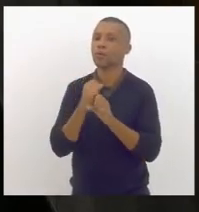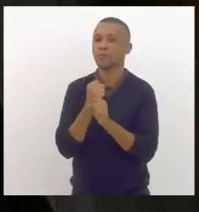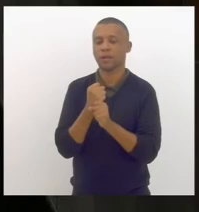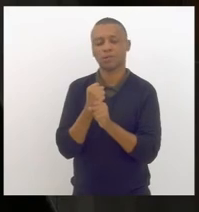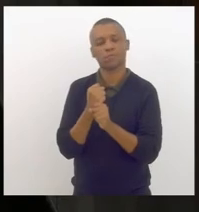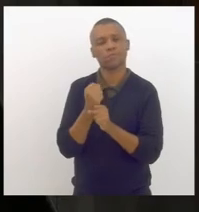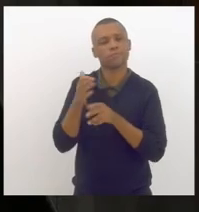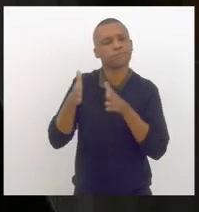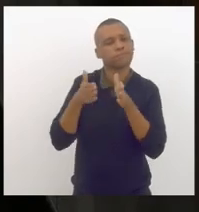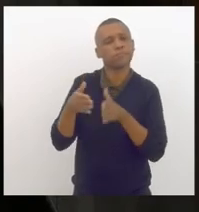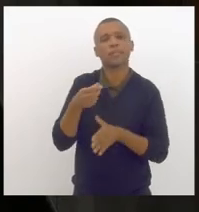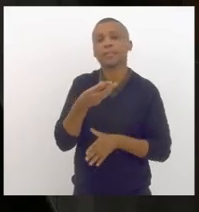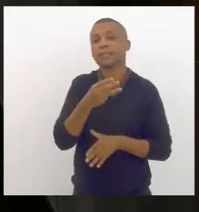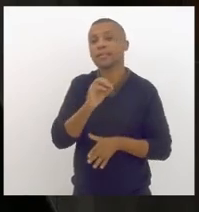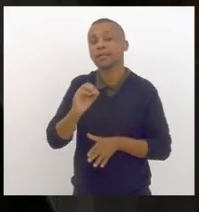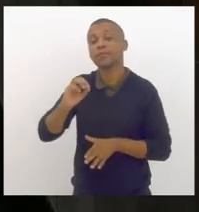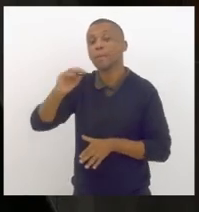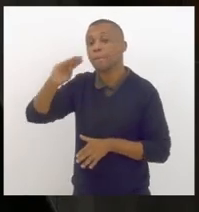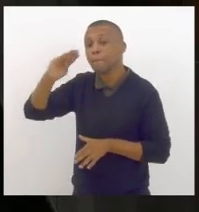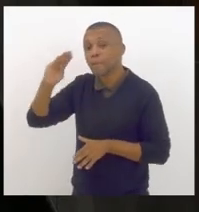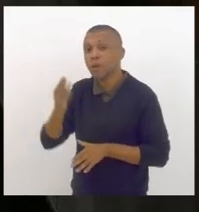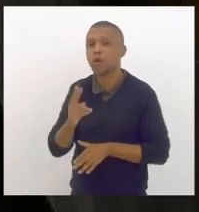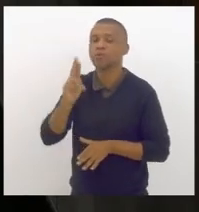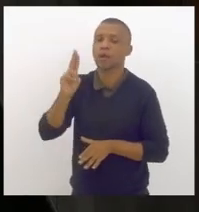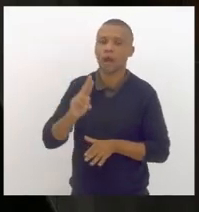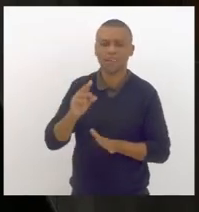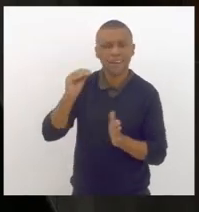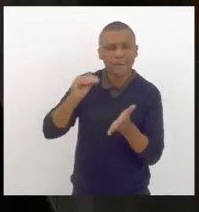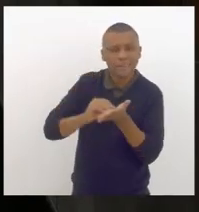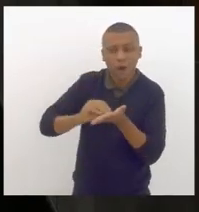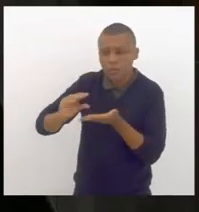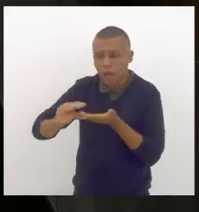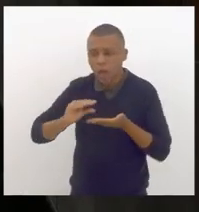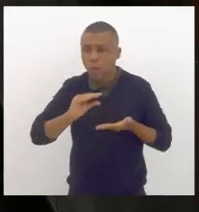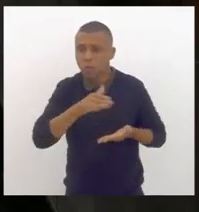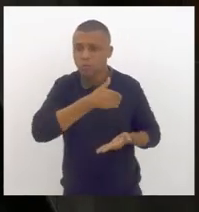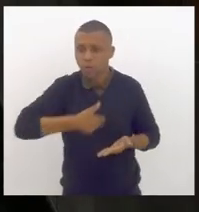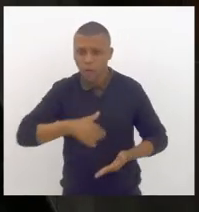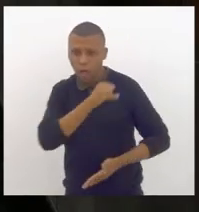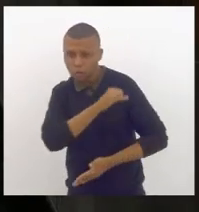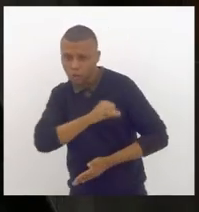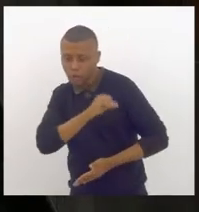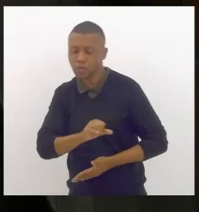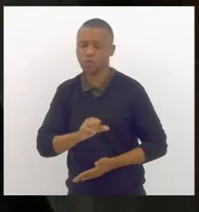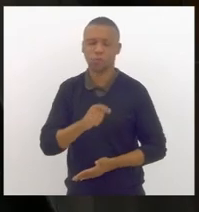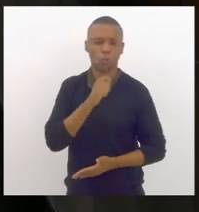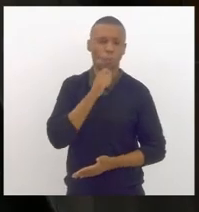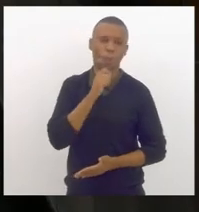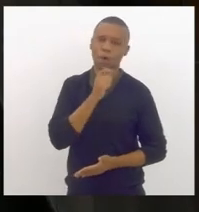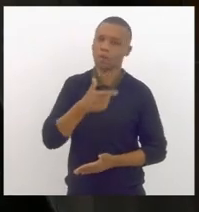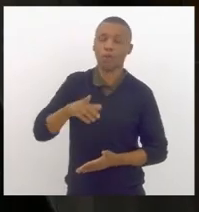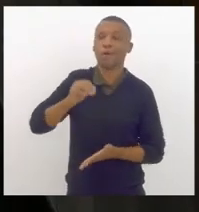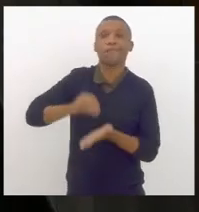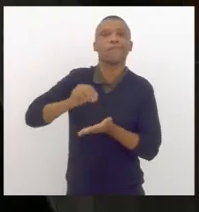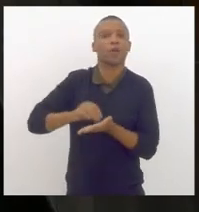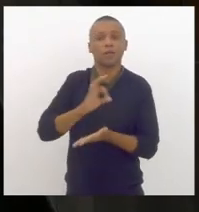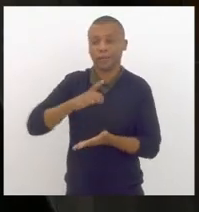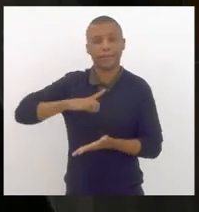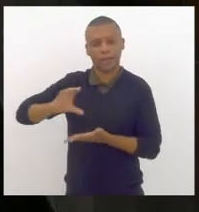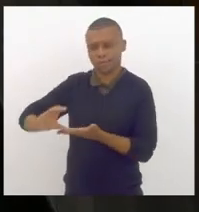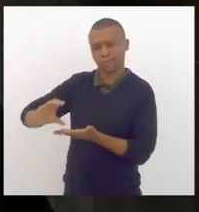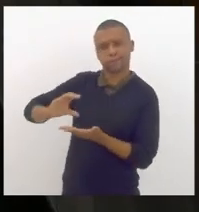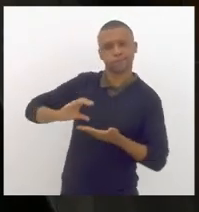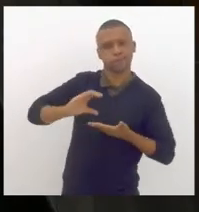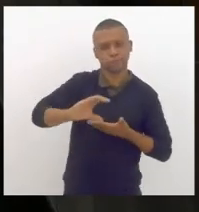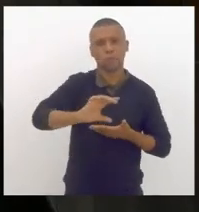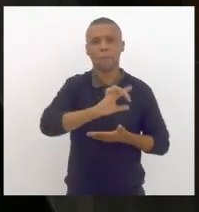300 milhões de reais. Então, assim, não faltam recursos para o Estado do Rio de Janeiro ter uma política de longo prazo, que não seja